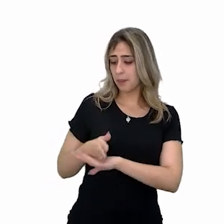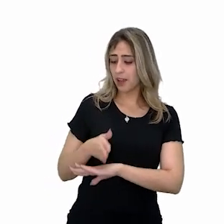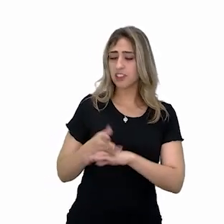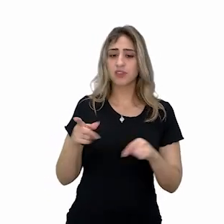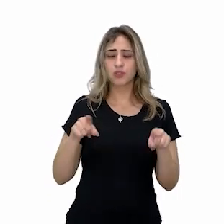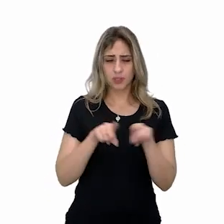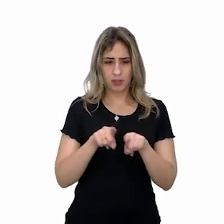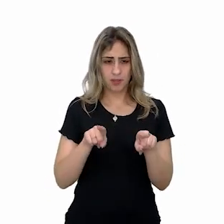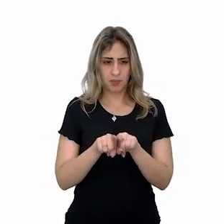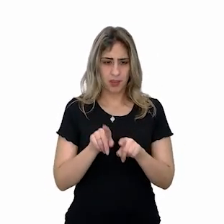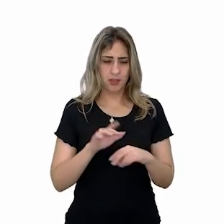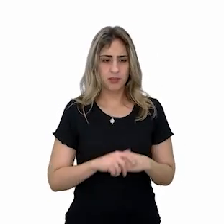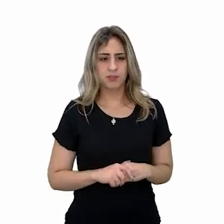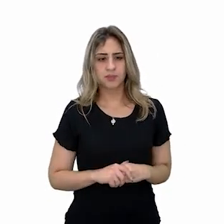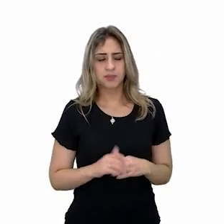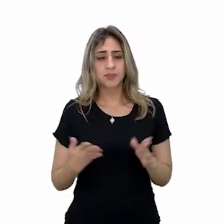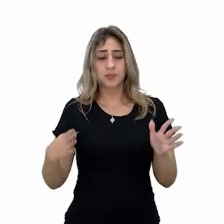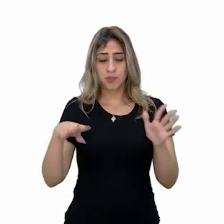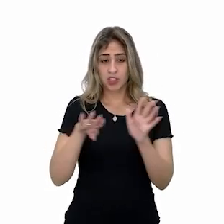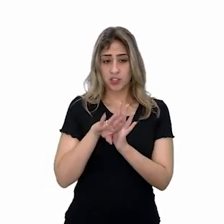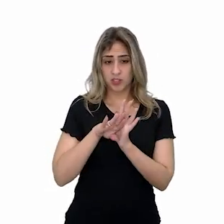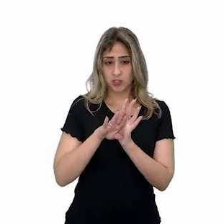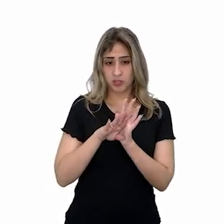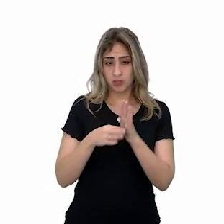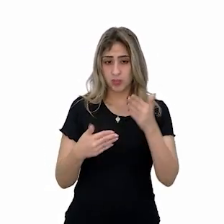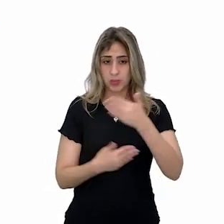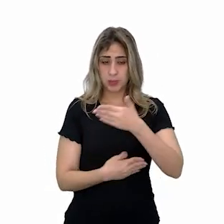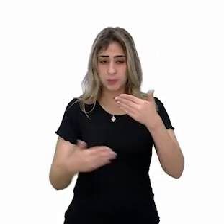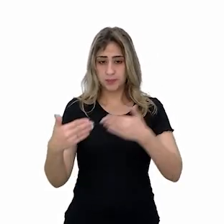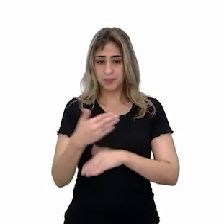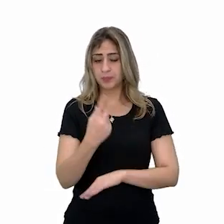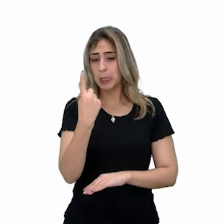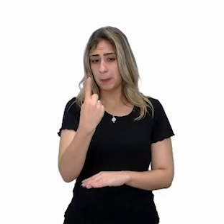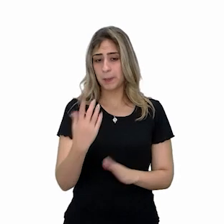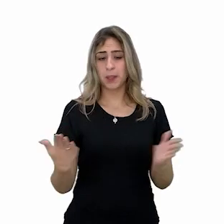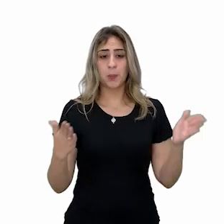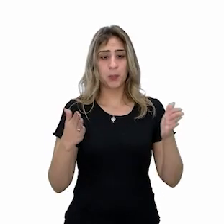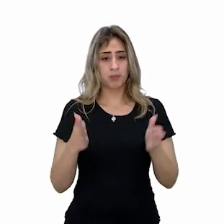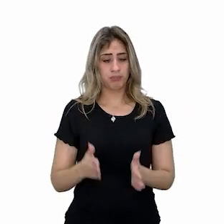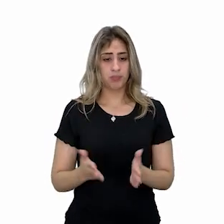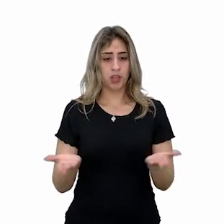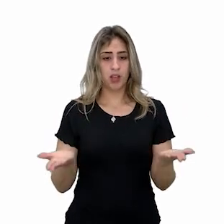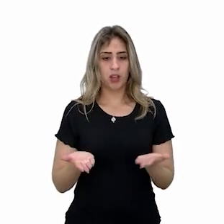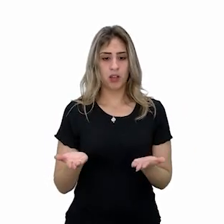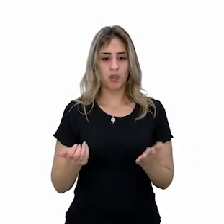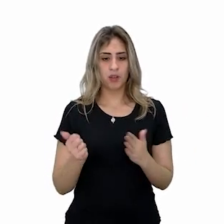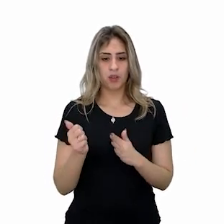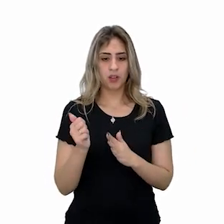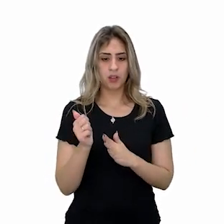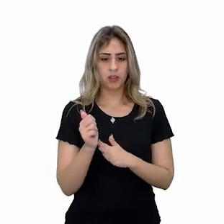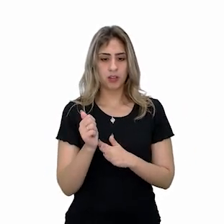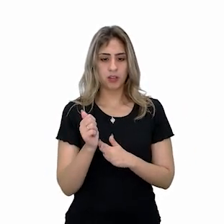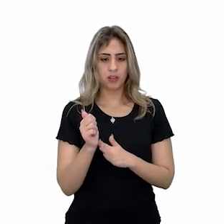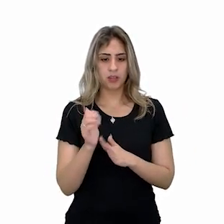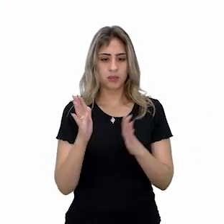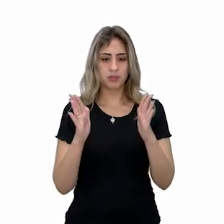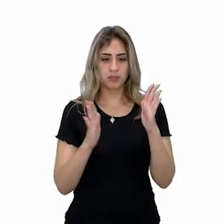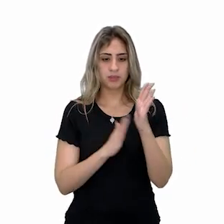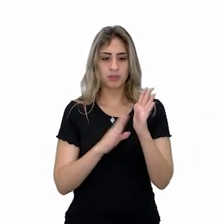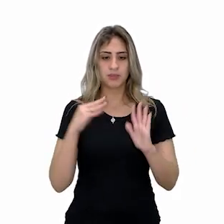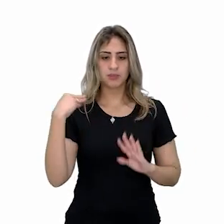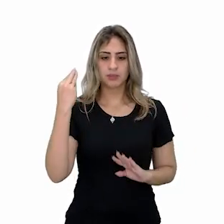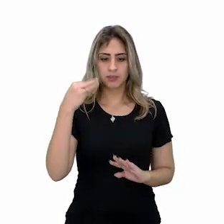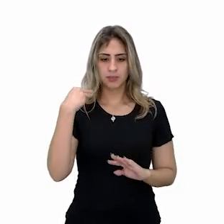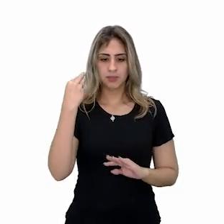também. Chegando aí no slide do primeiro momento, atividades